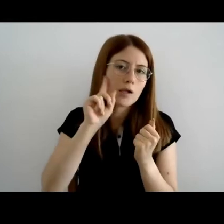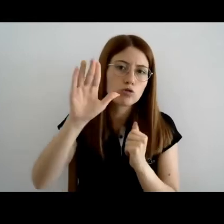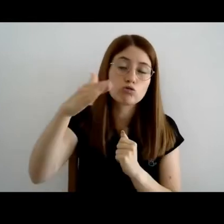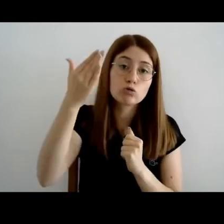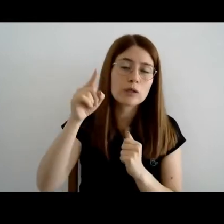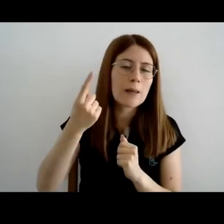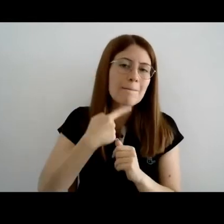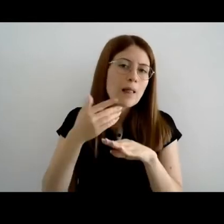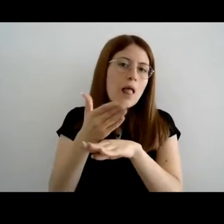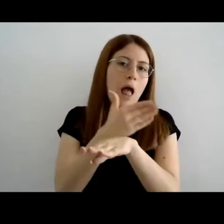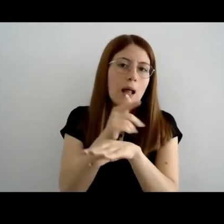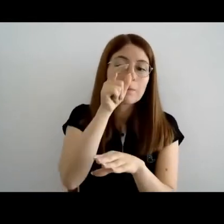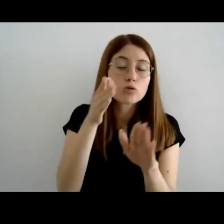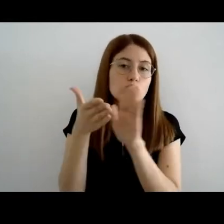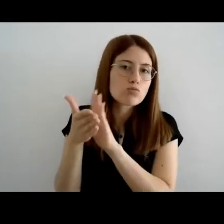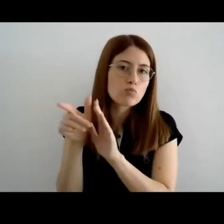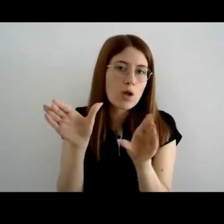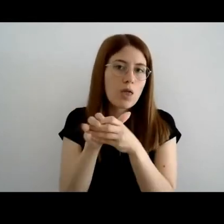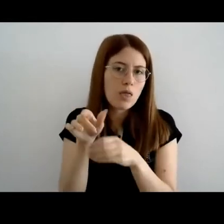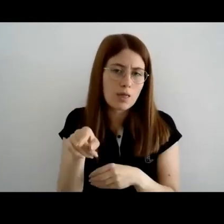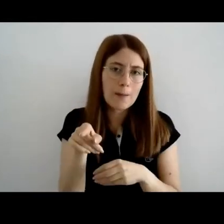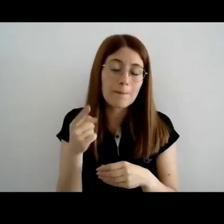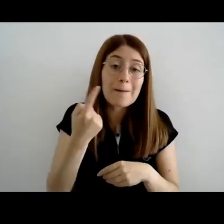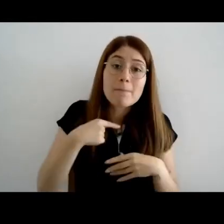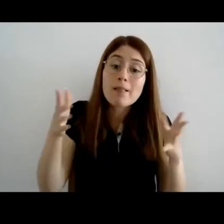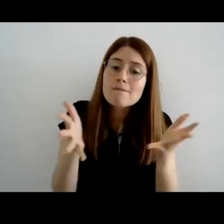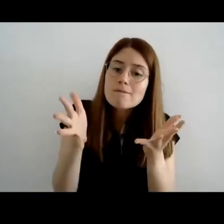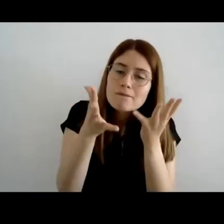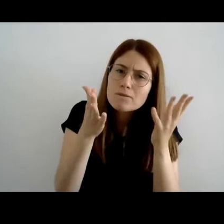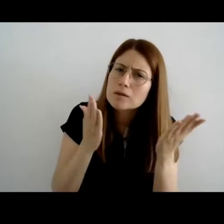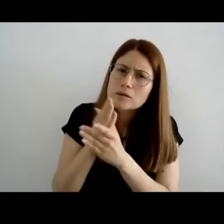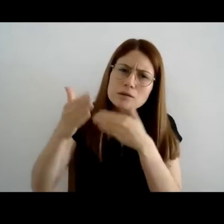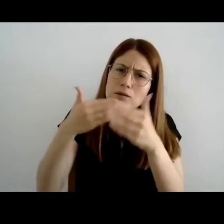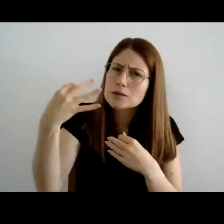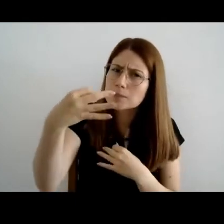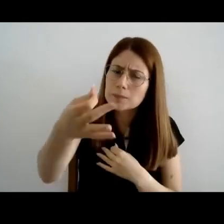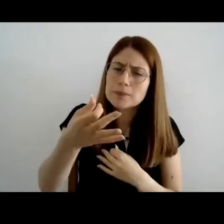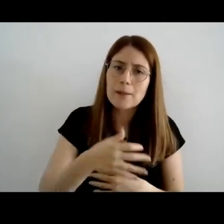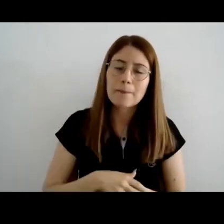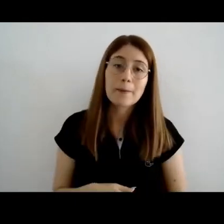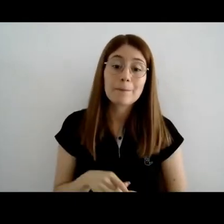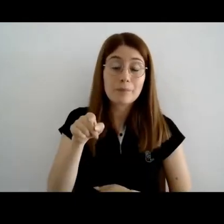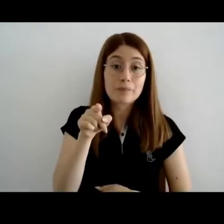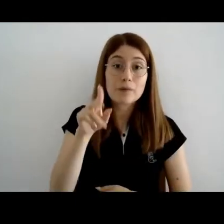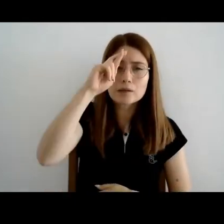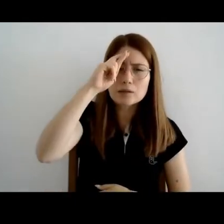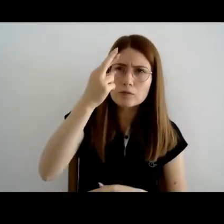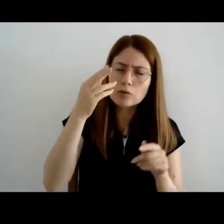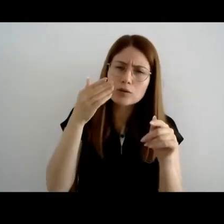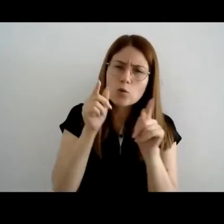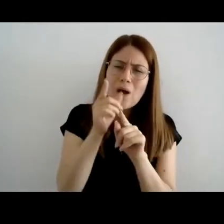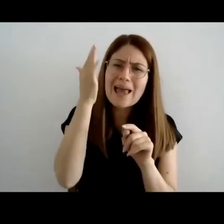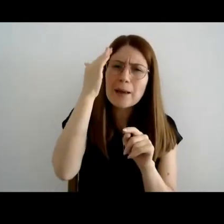na unidade e têm que ser cultivadas continuamente. O cultivar esta resiliência e